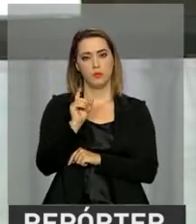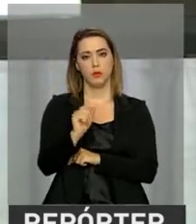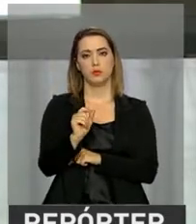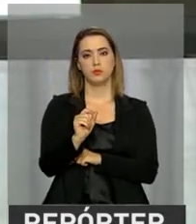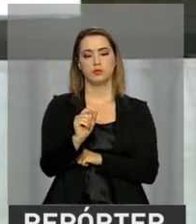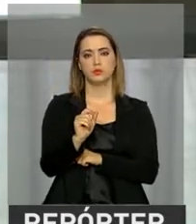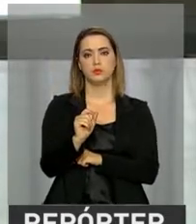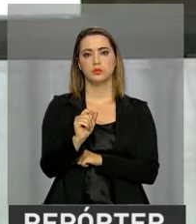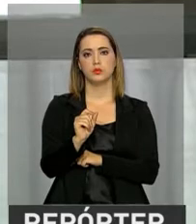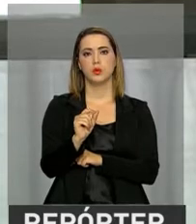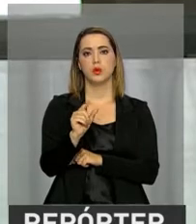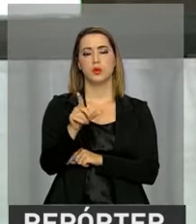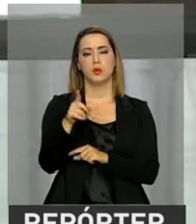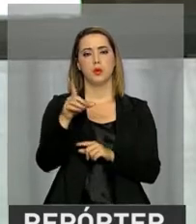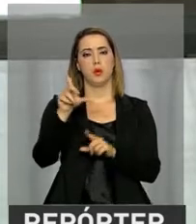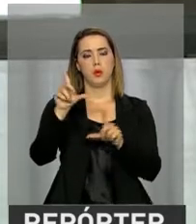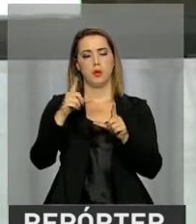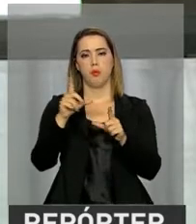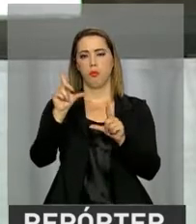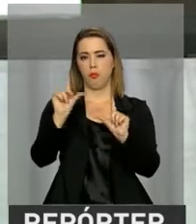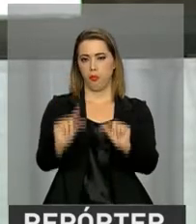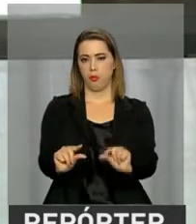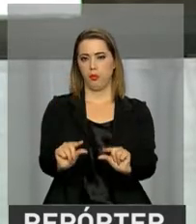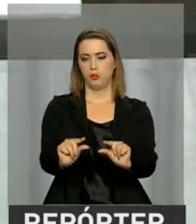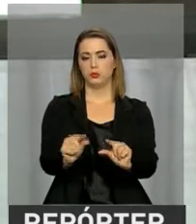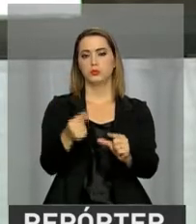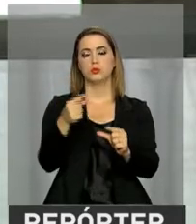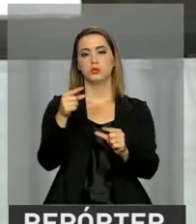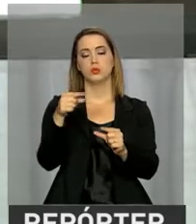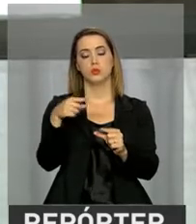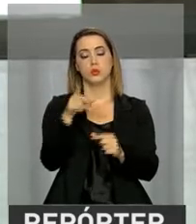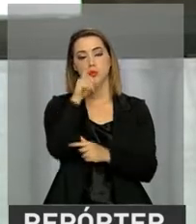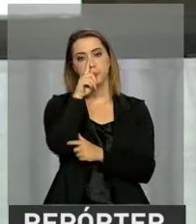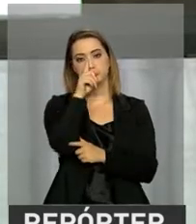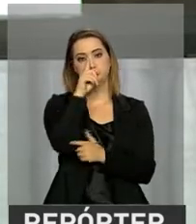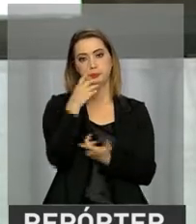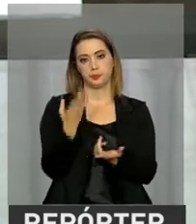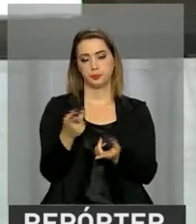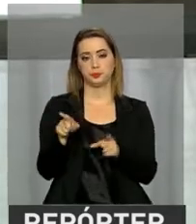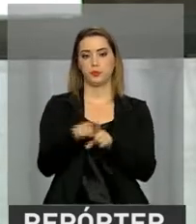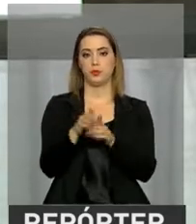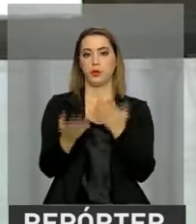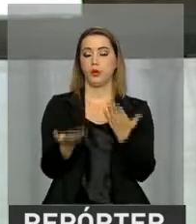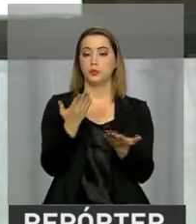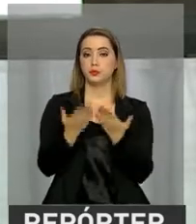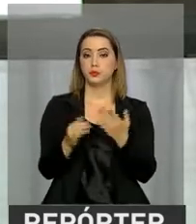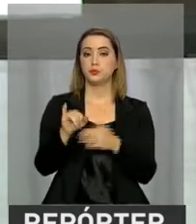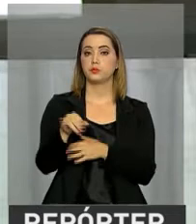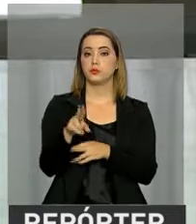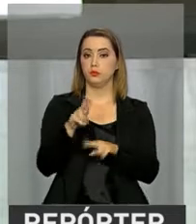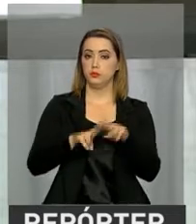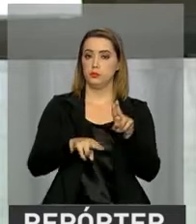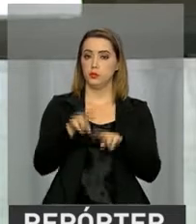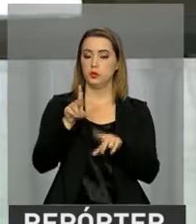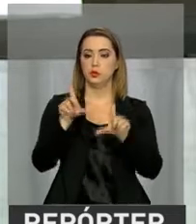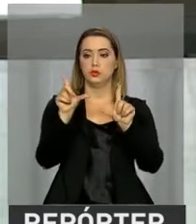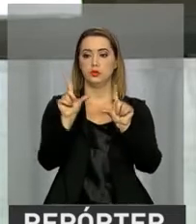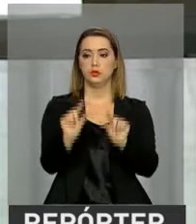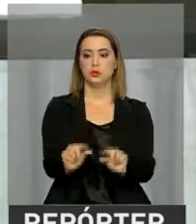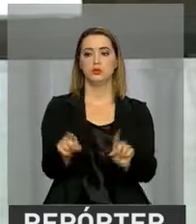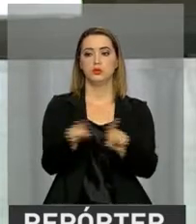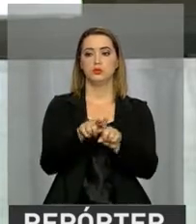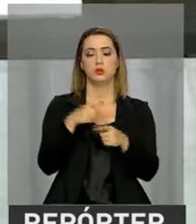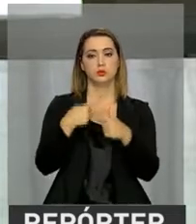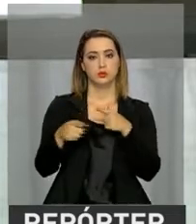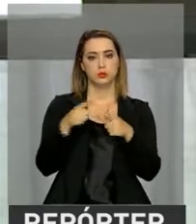como de baixo risco também em relação ao balanço de junho o bnds diminuiu sua alavancagem